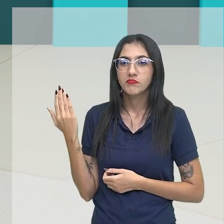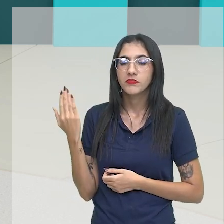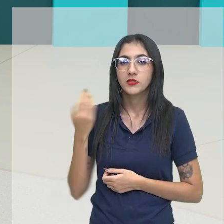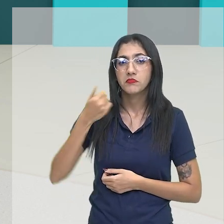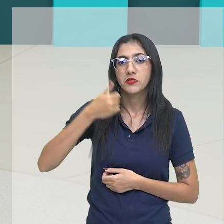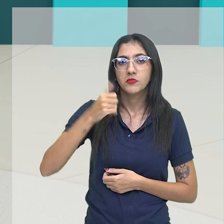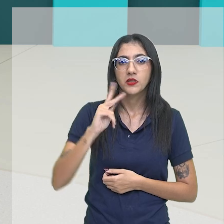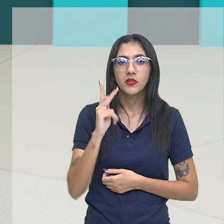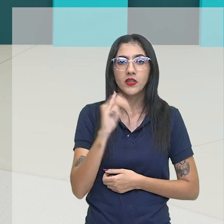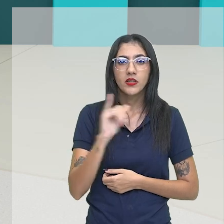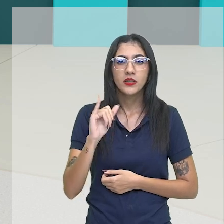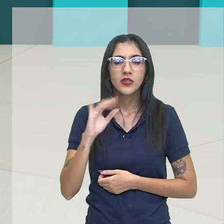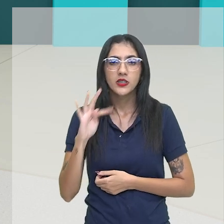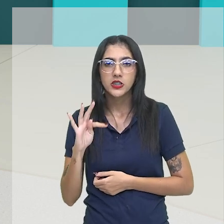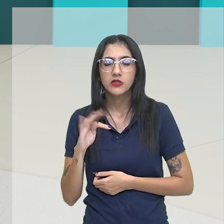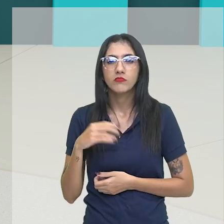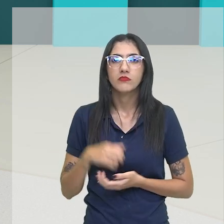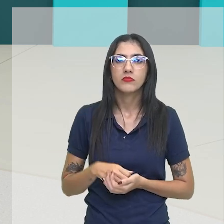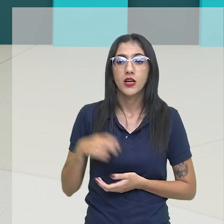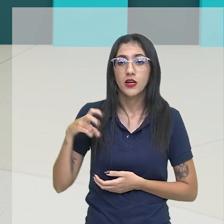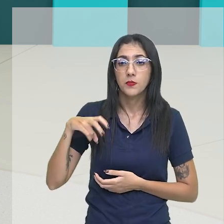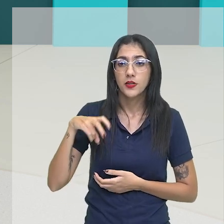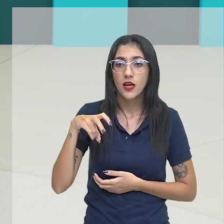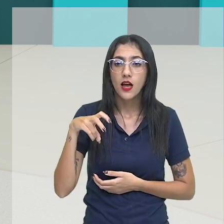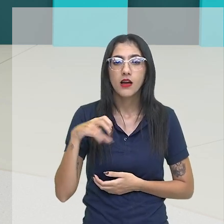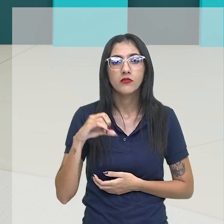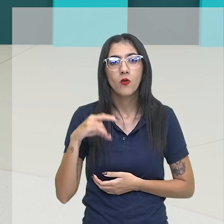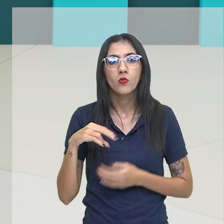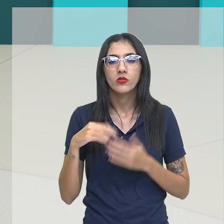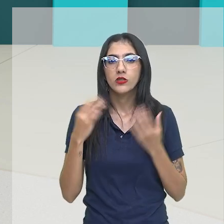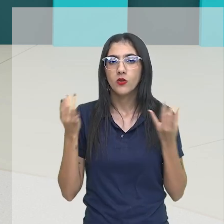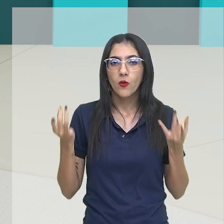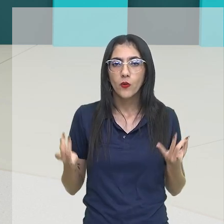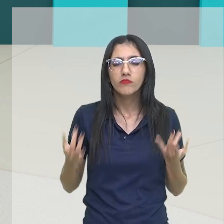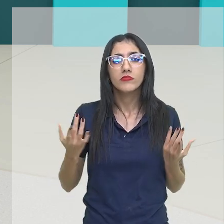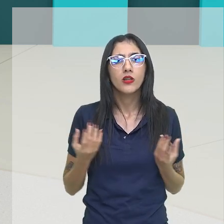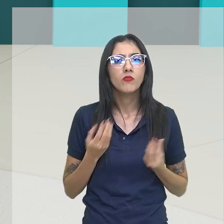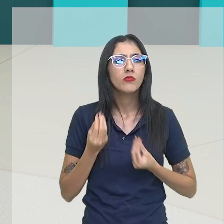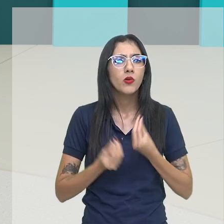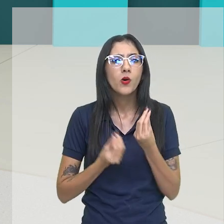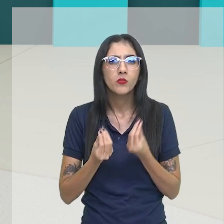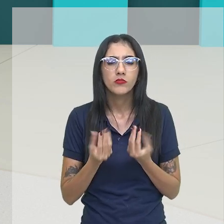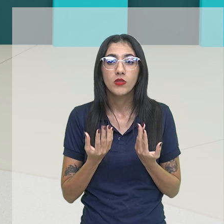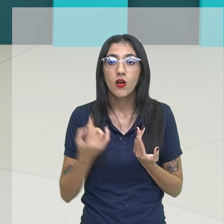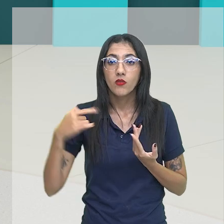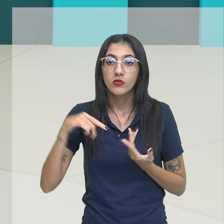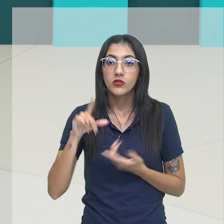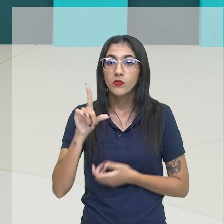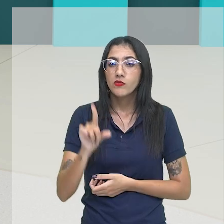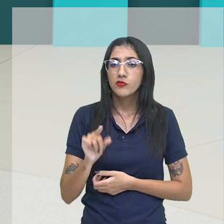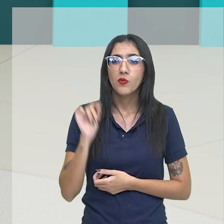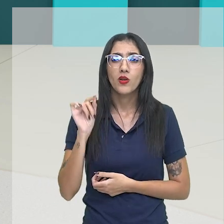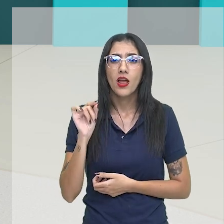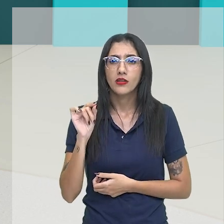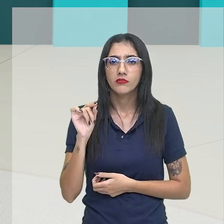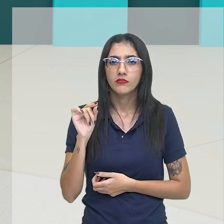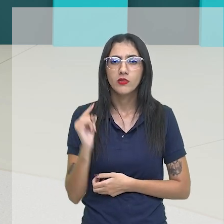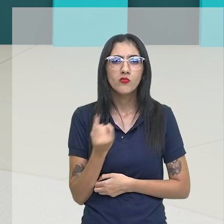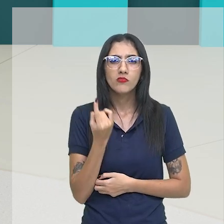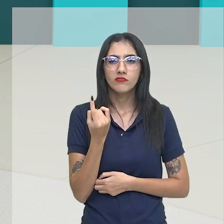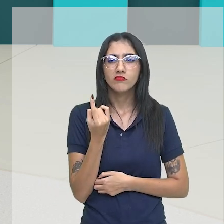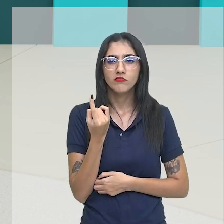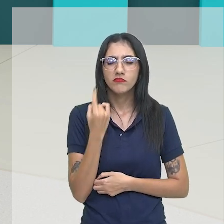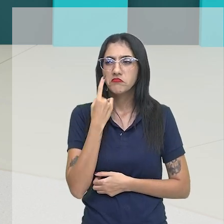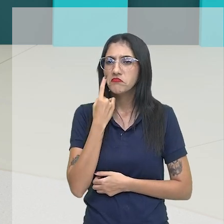O HIIT, a caminhada, a yoga. Então, o que você vai fazer? Você vai selecionar um desses que você